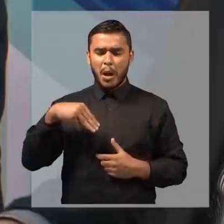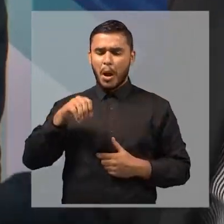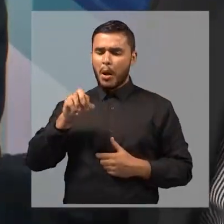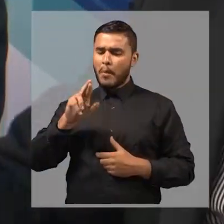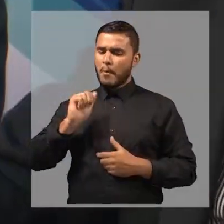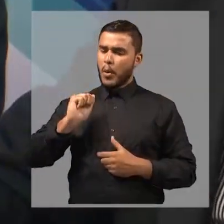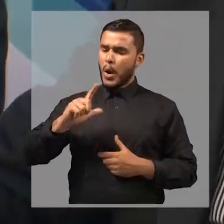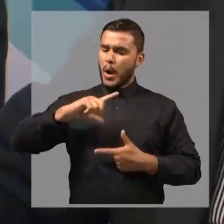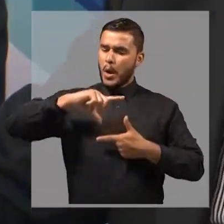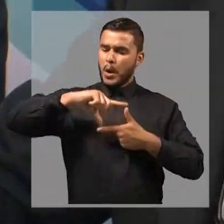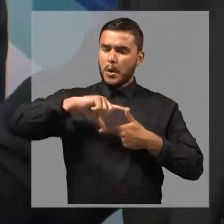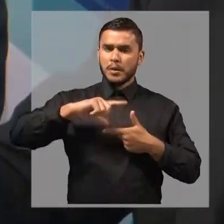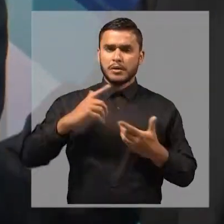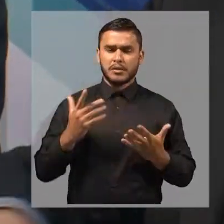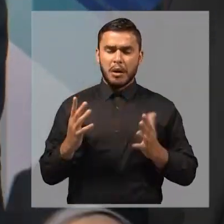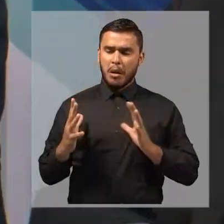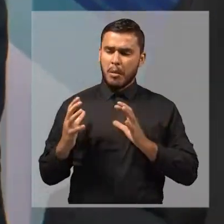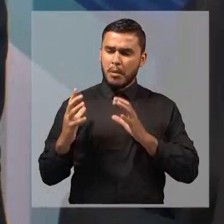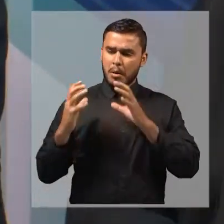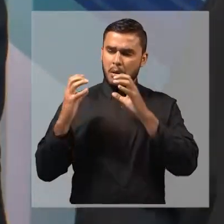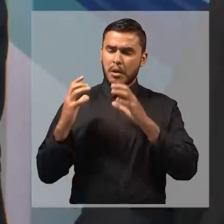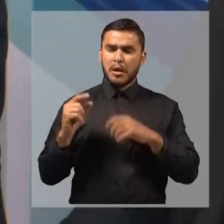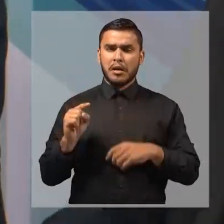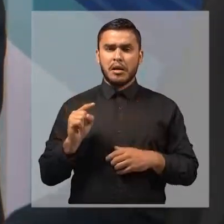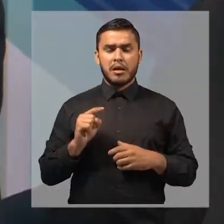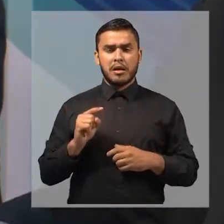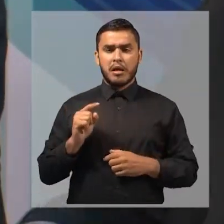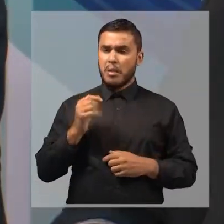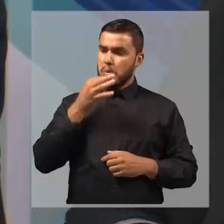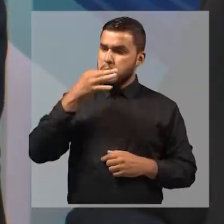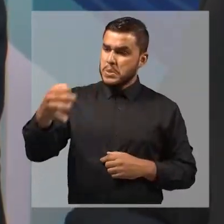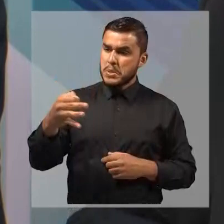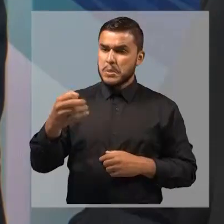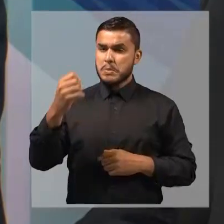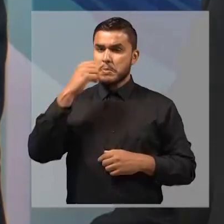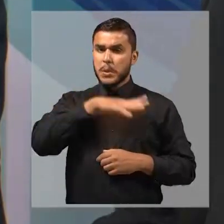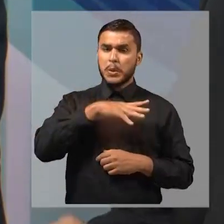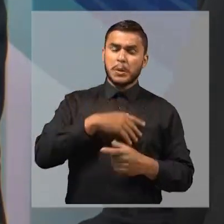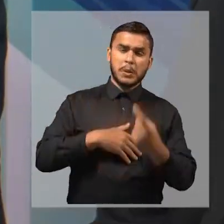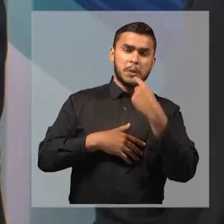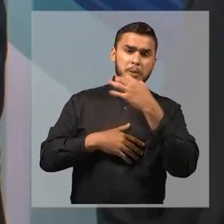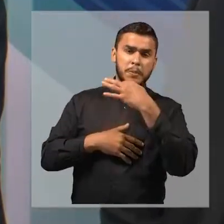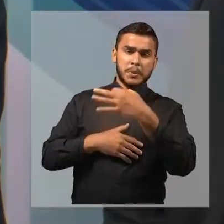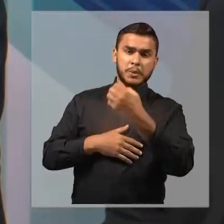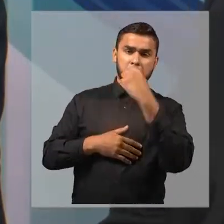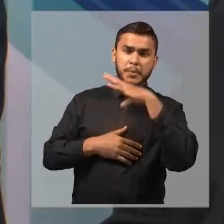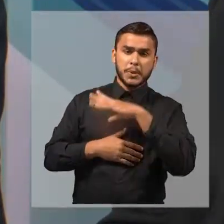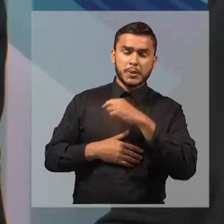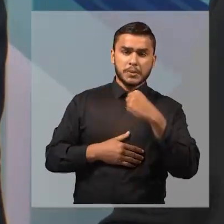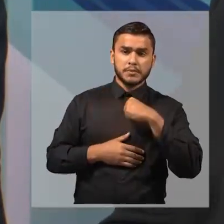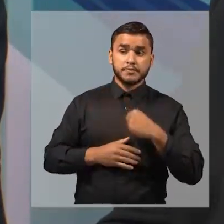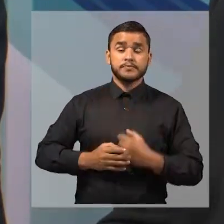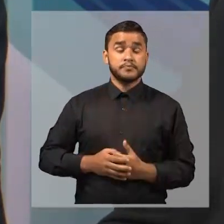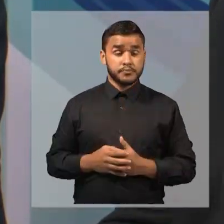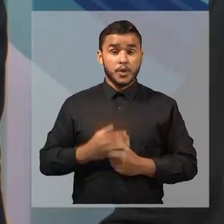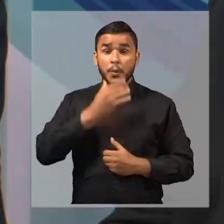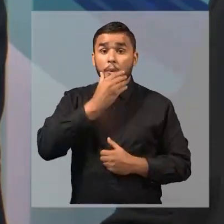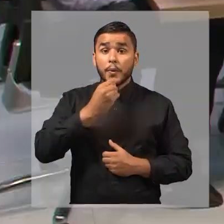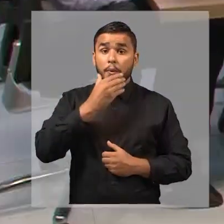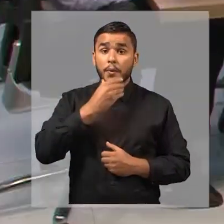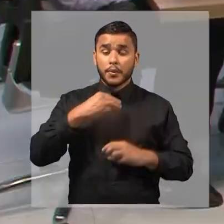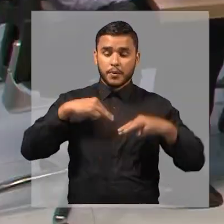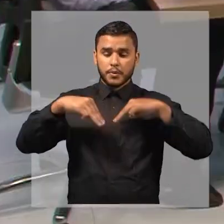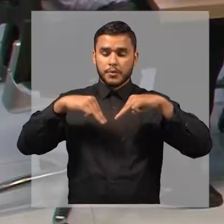comezinhas, na questão da moral, né? Nas briguinhas daqui para lá. O Onyx,